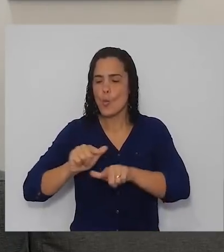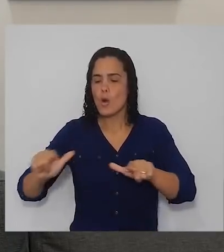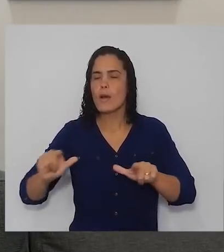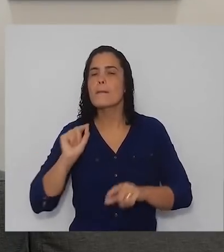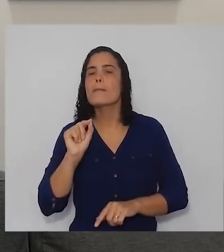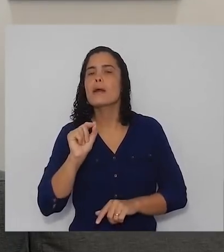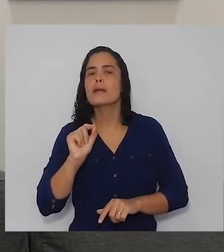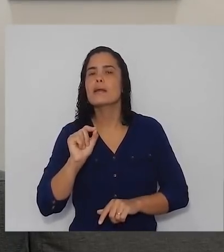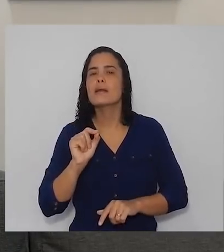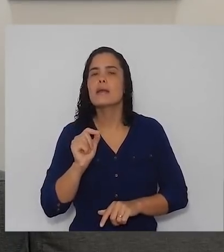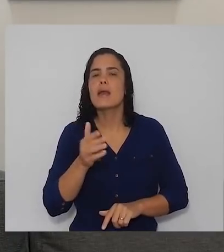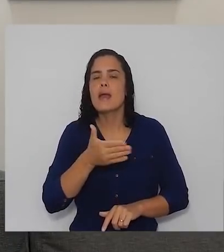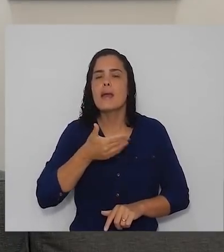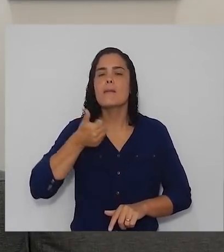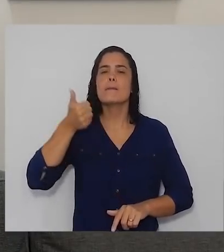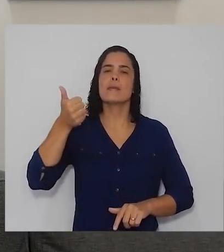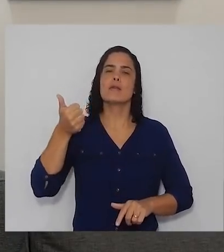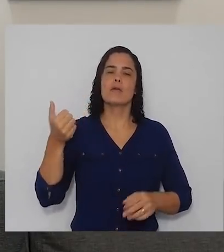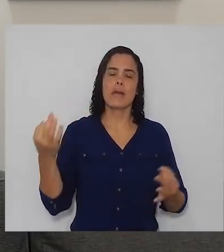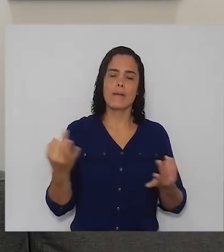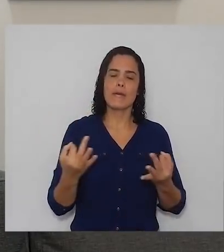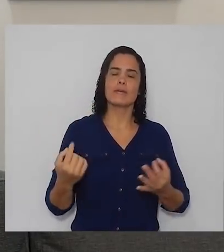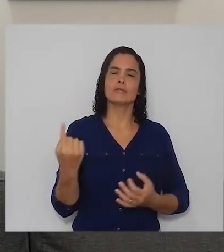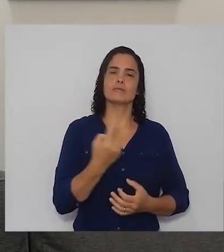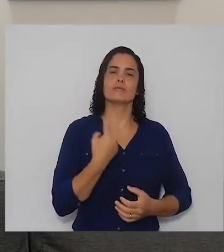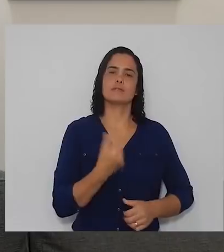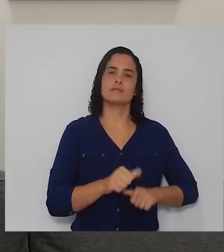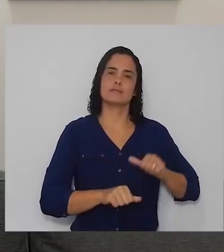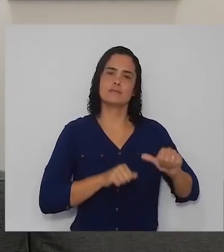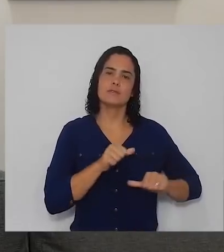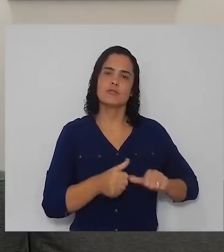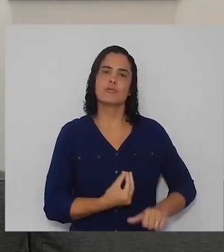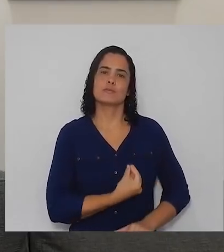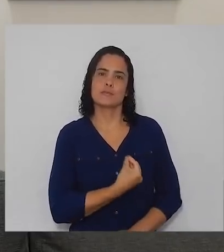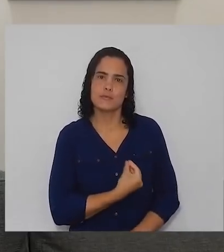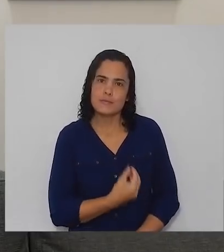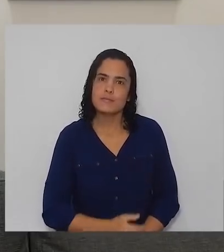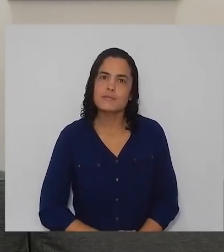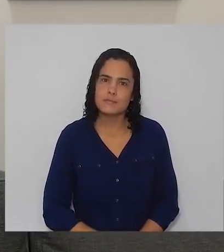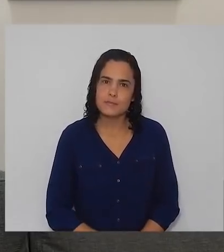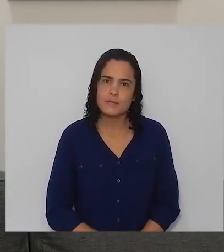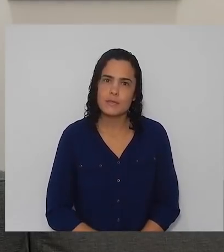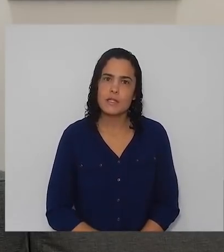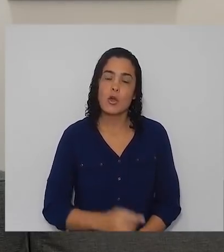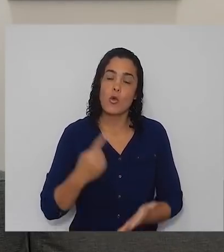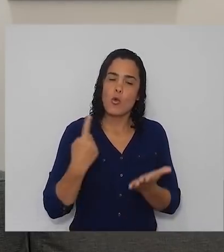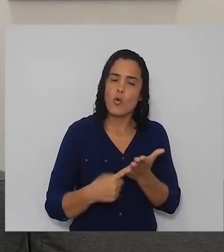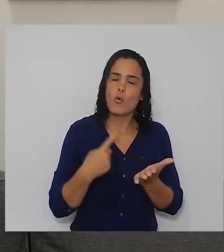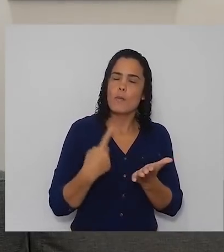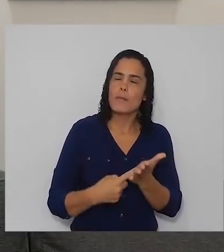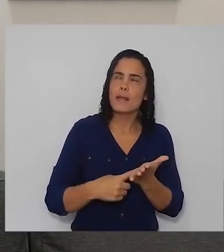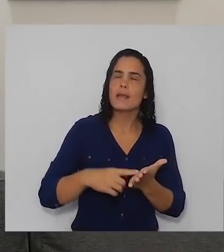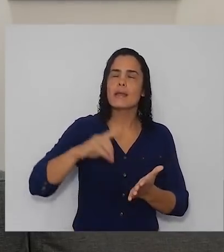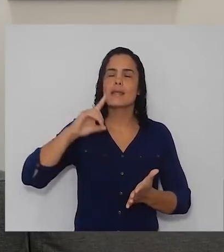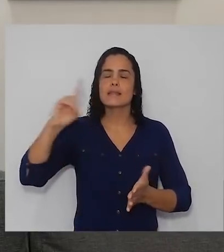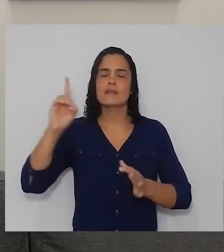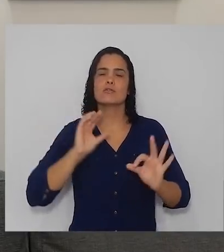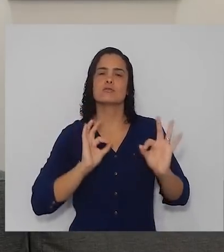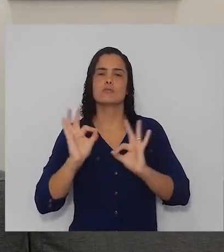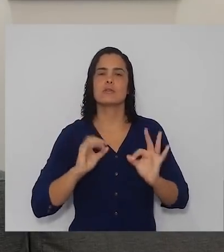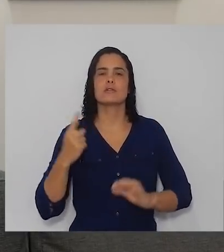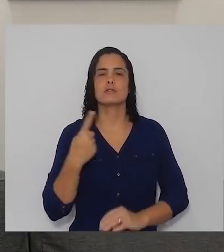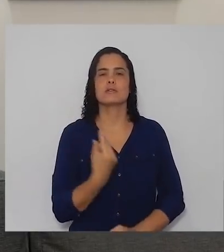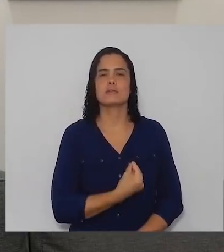nos aperfeiçoem e cumpram os planos dele para nós. O versículo